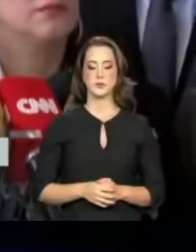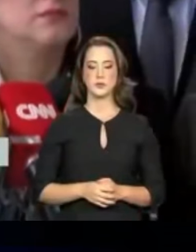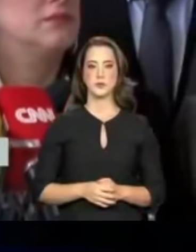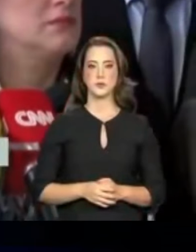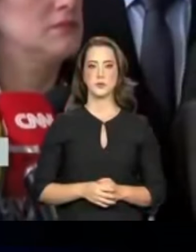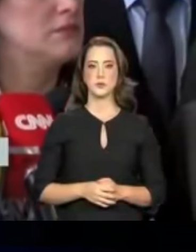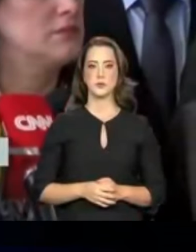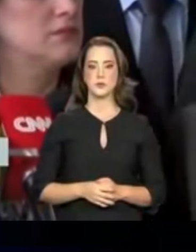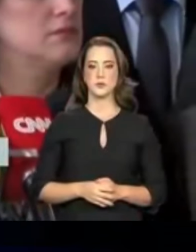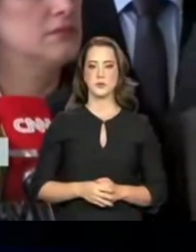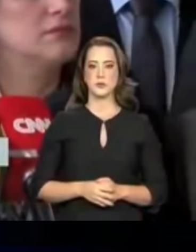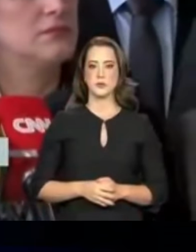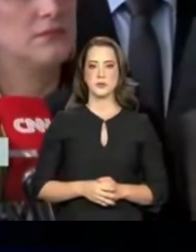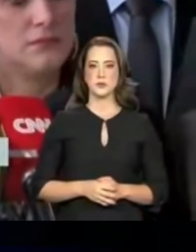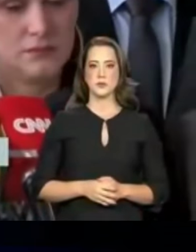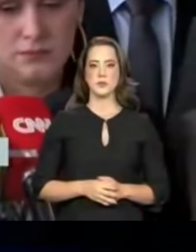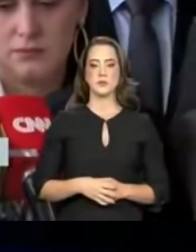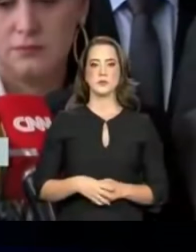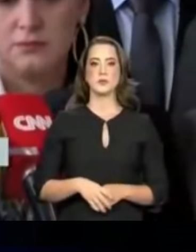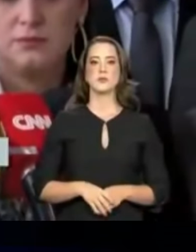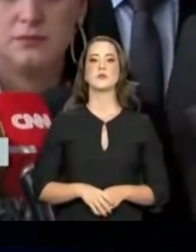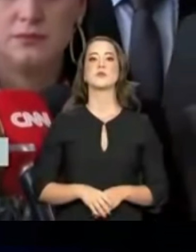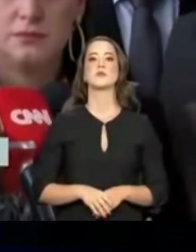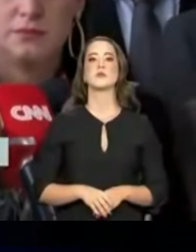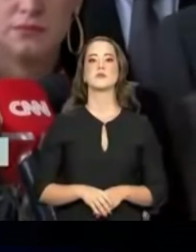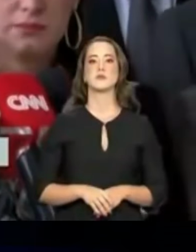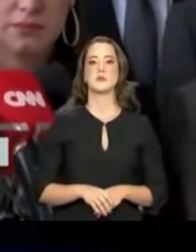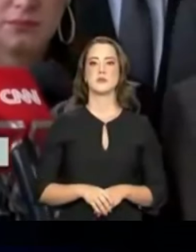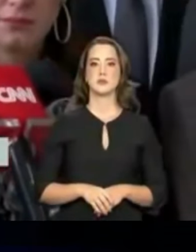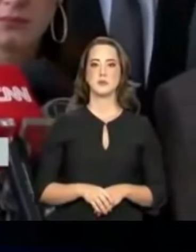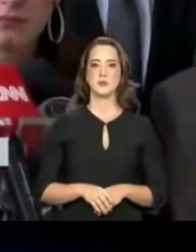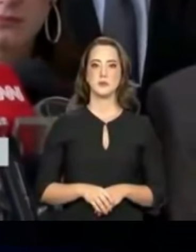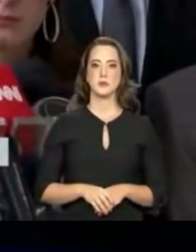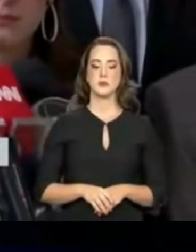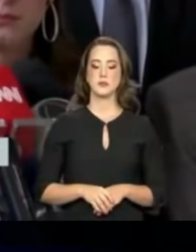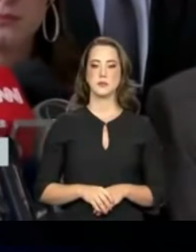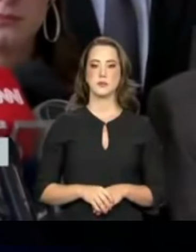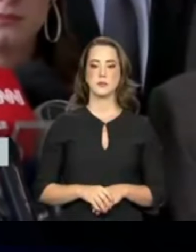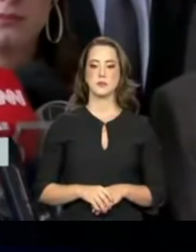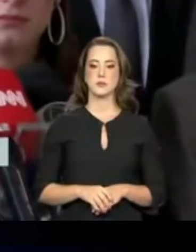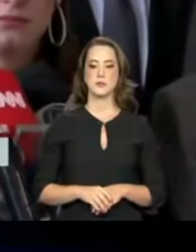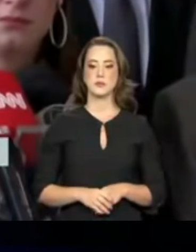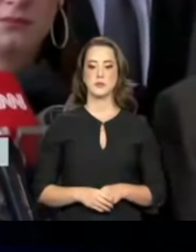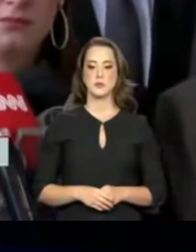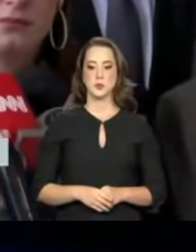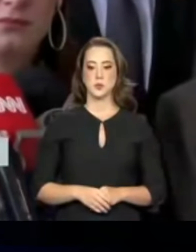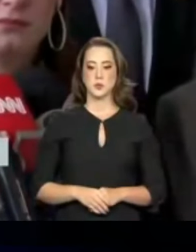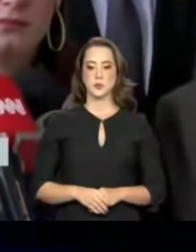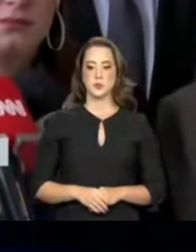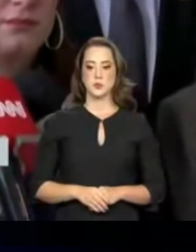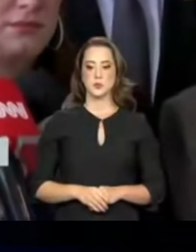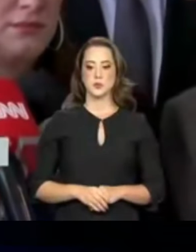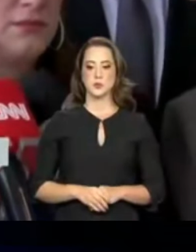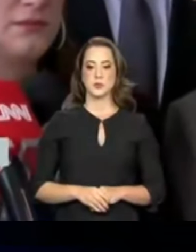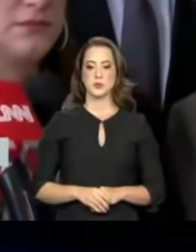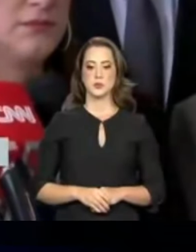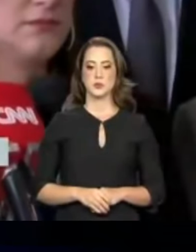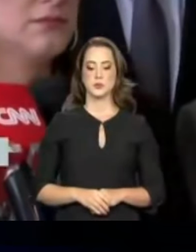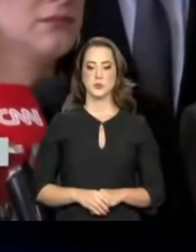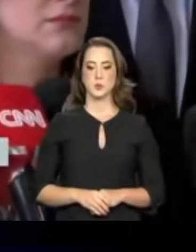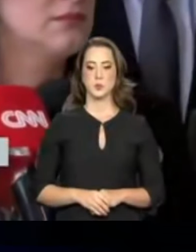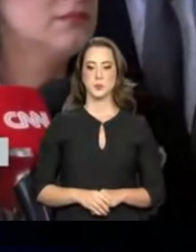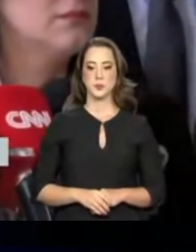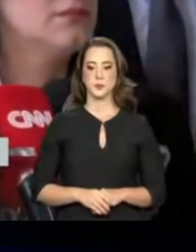sem falar, né, responder perguntas de jornalistas. Porém, a finalidade dele, creio,